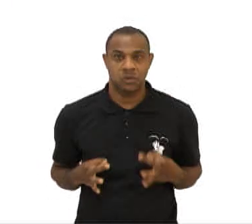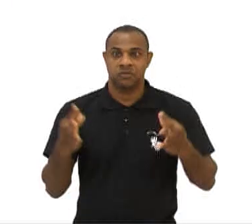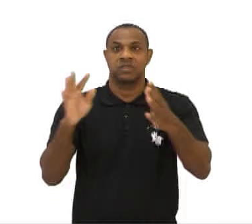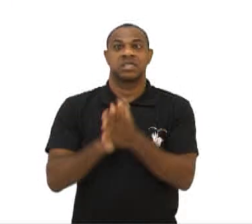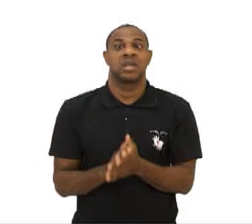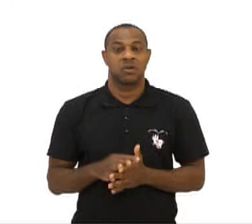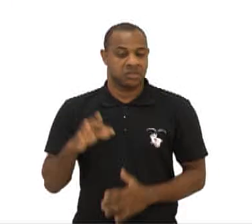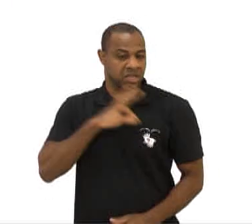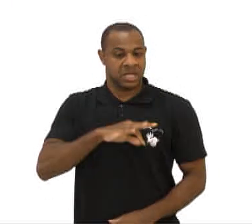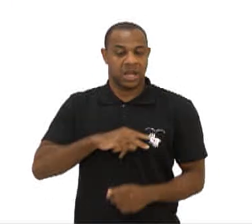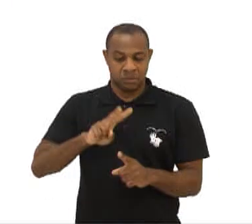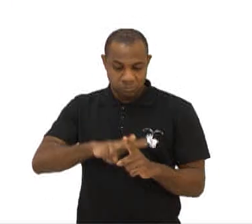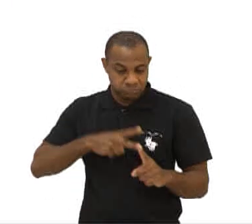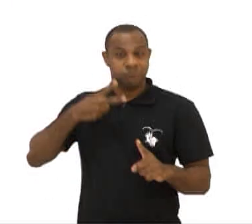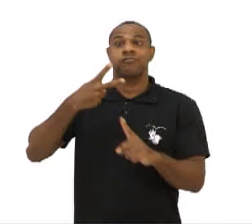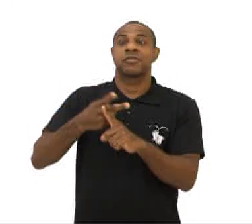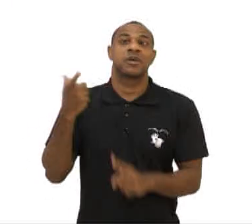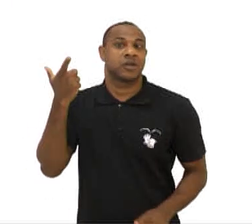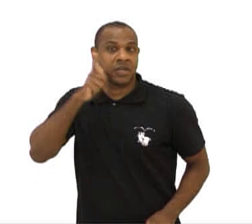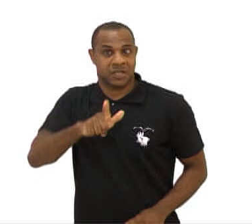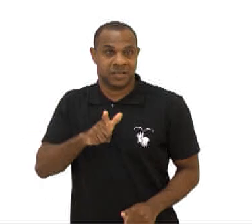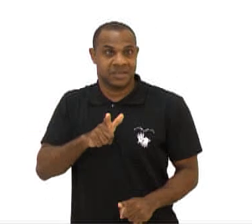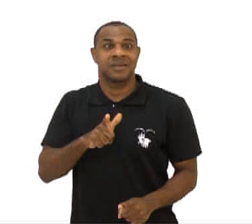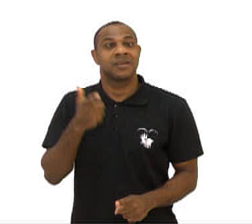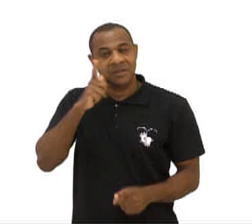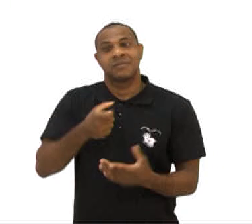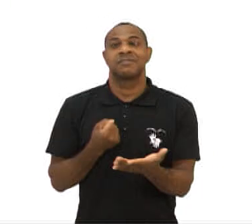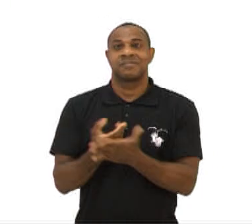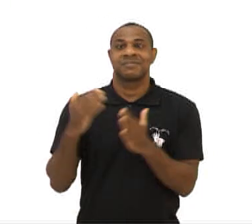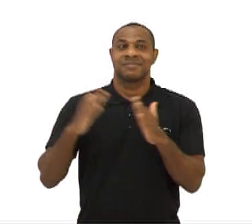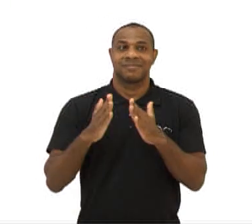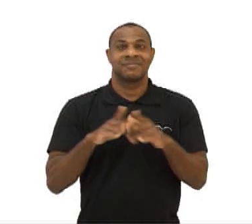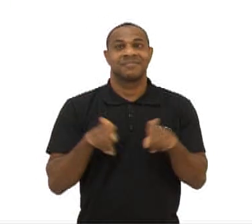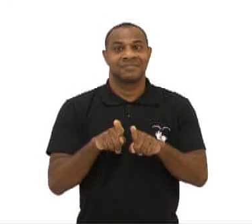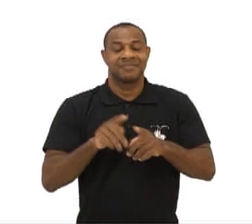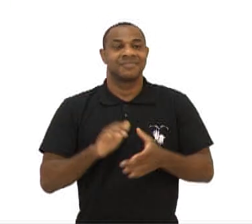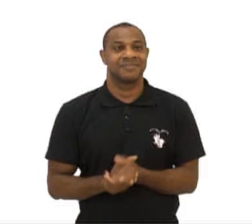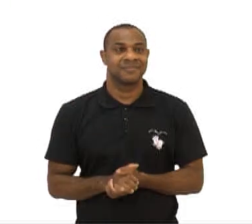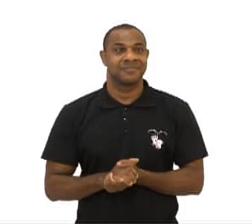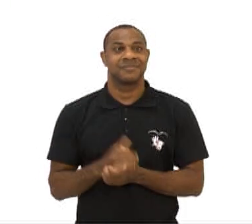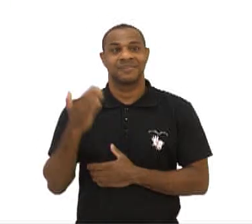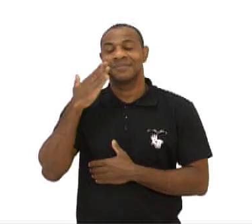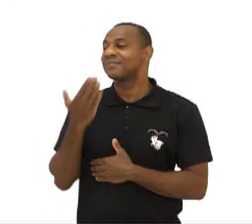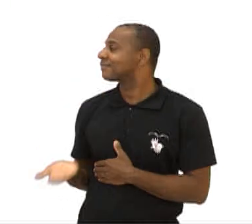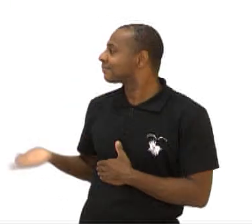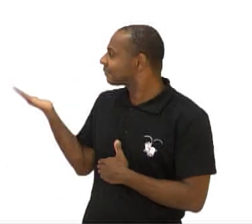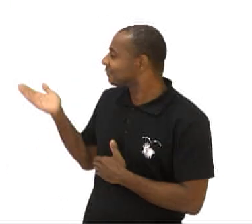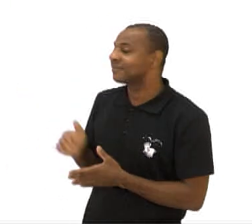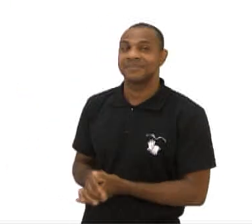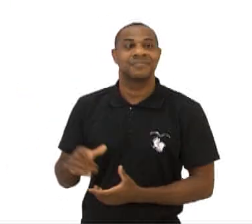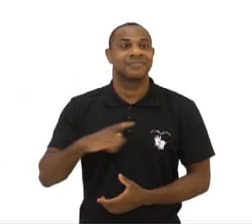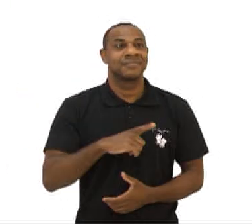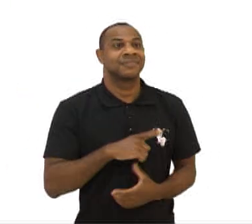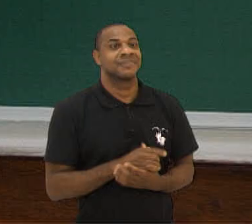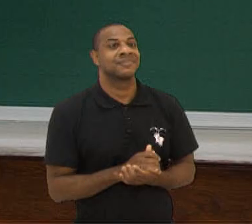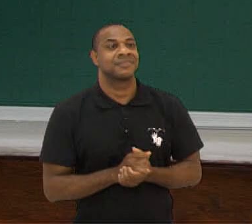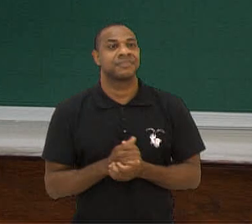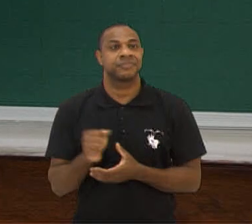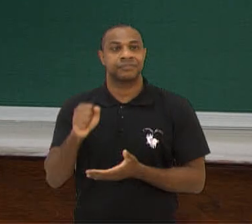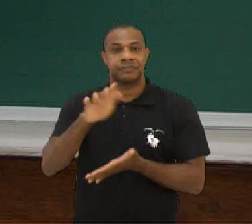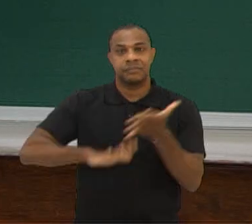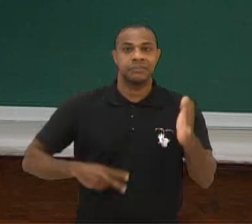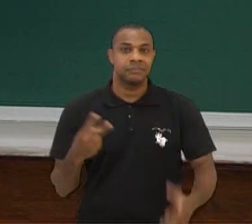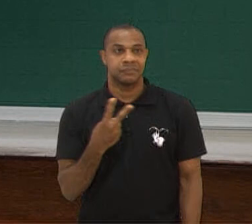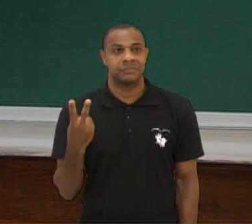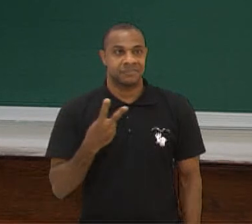e, finalmente, ele comprou a casa dos sonhos, né? Então, vocês têm aí agora a segunda atividade,